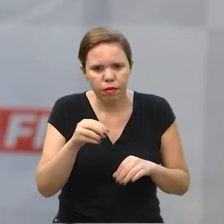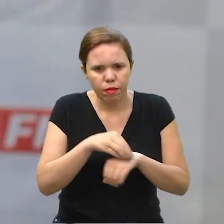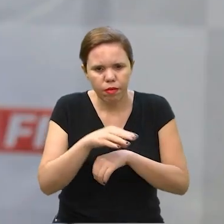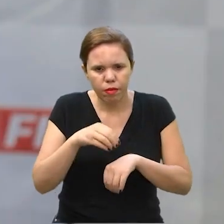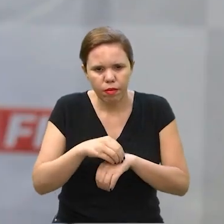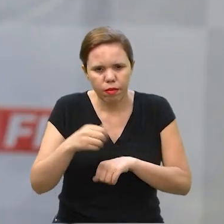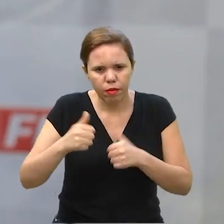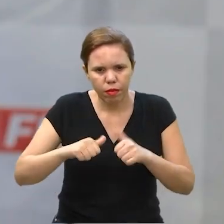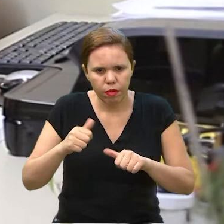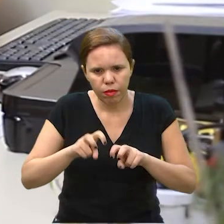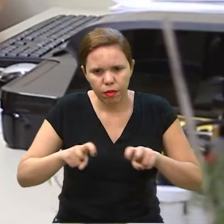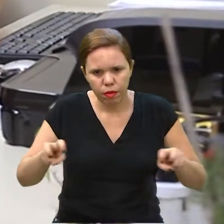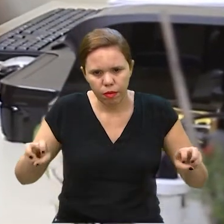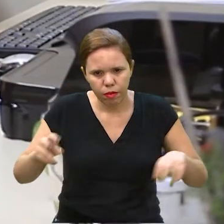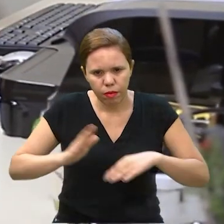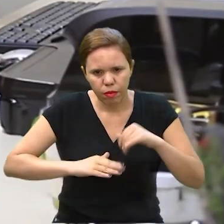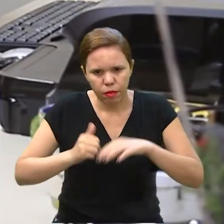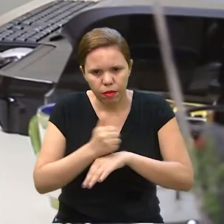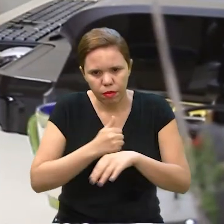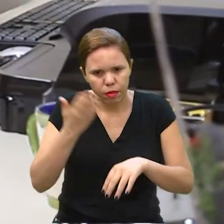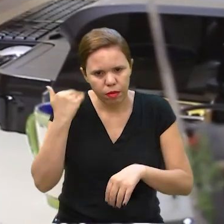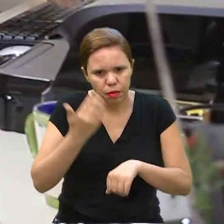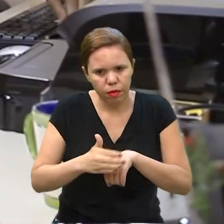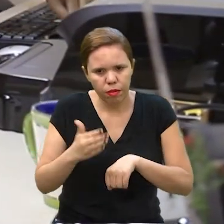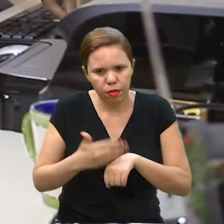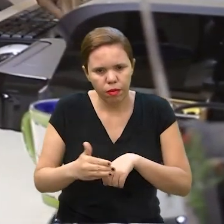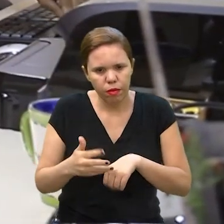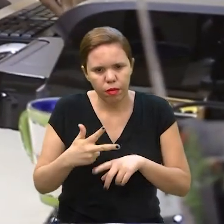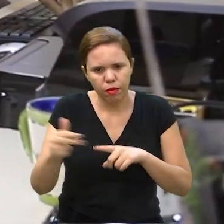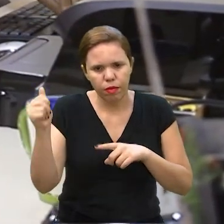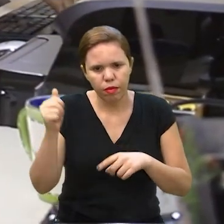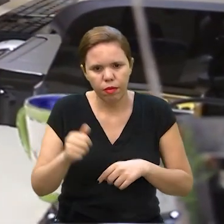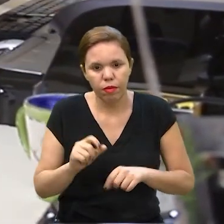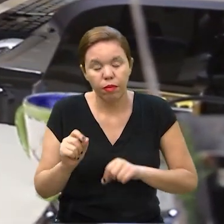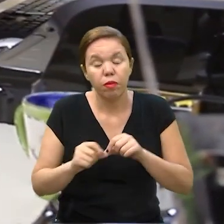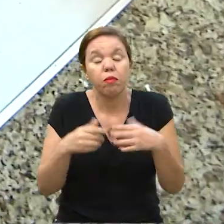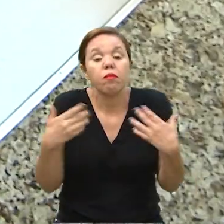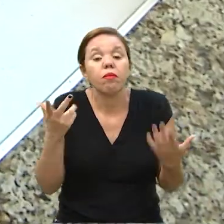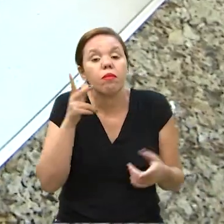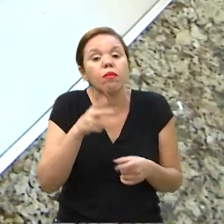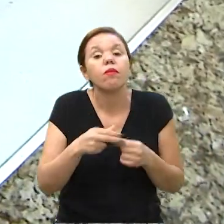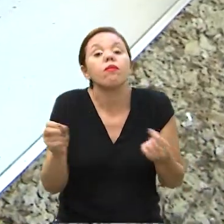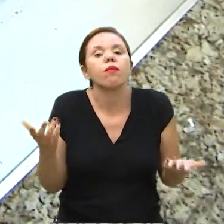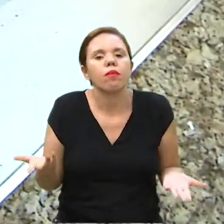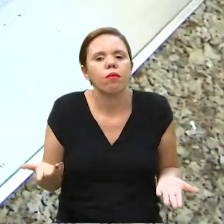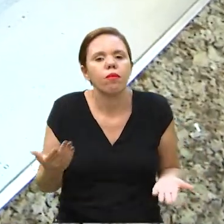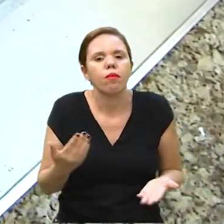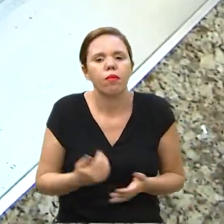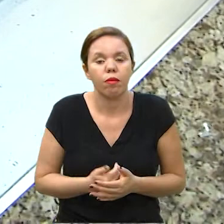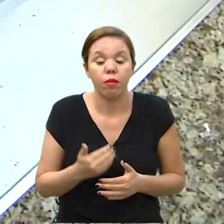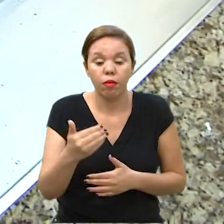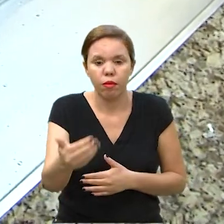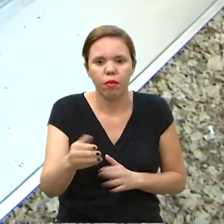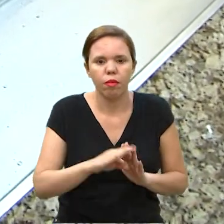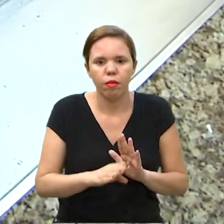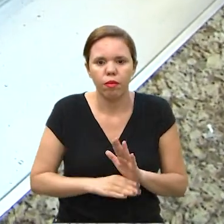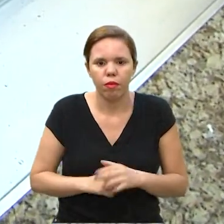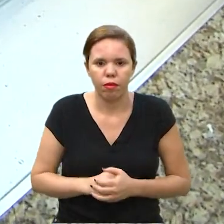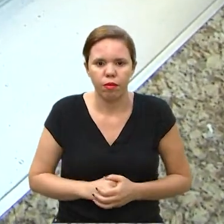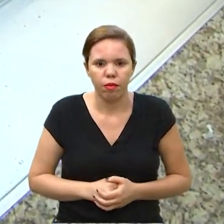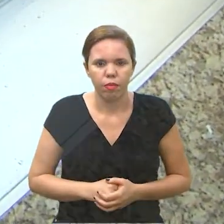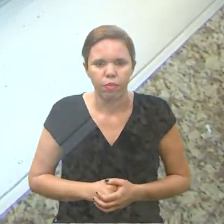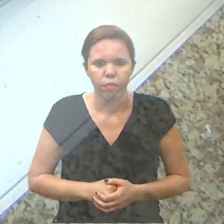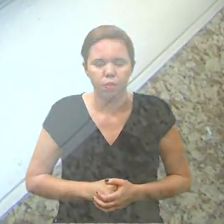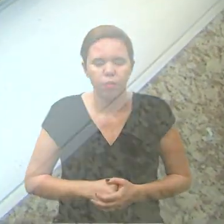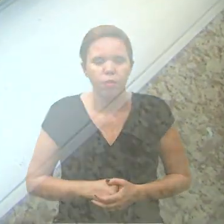dos jurados e souber aplicá-las, já sai na frente. Quem será que vai ganhar? Não perca o próximo episódio!